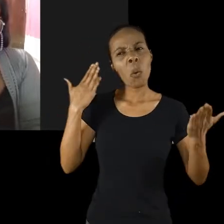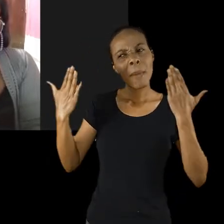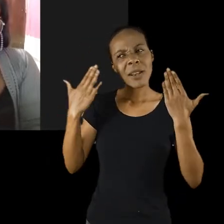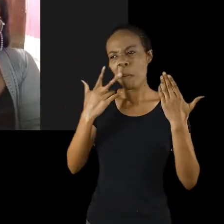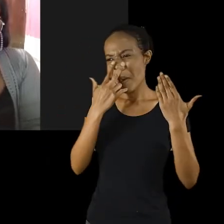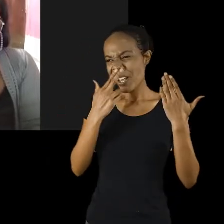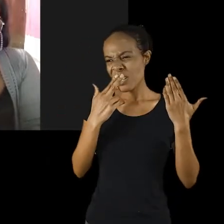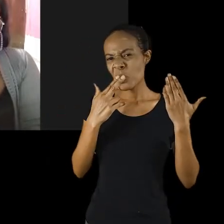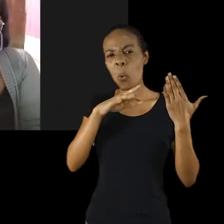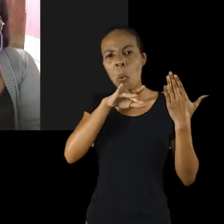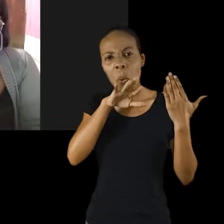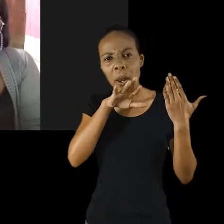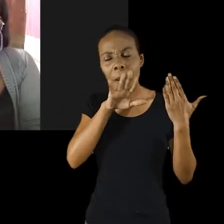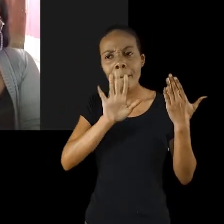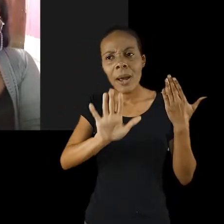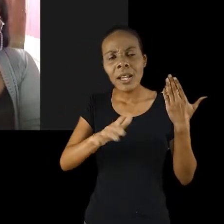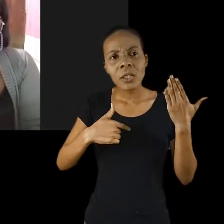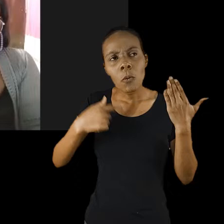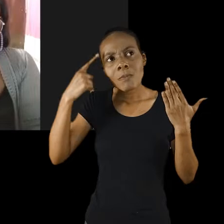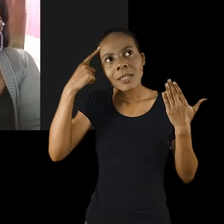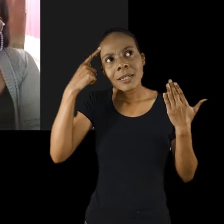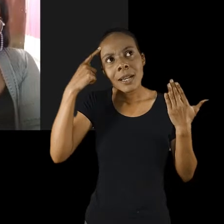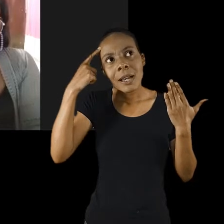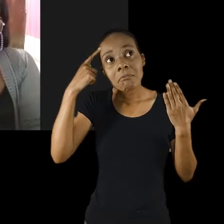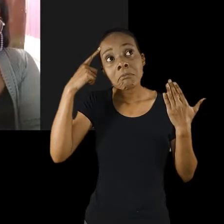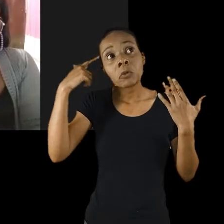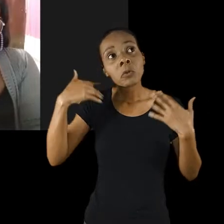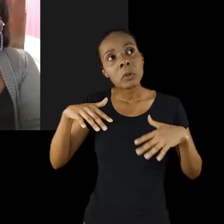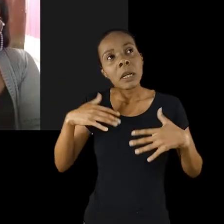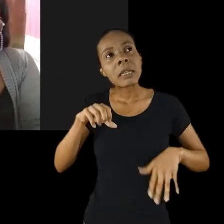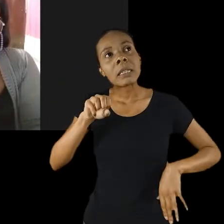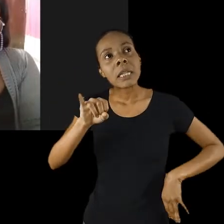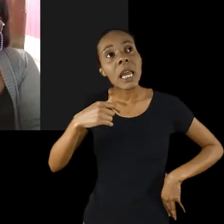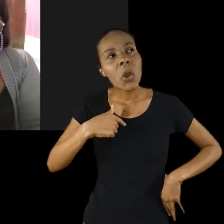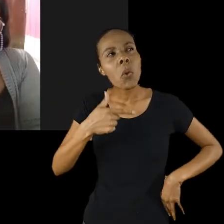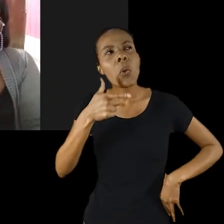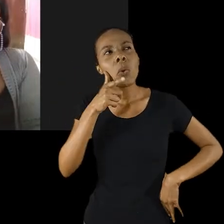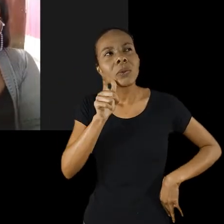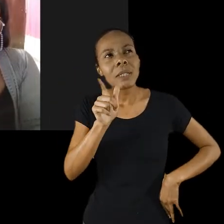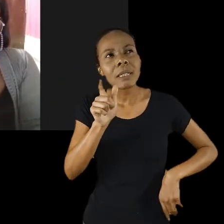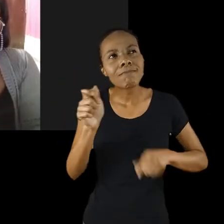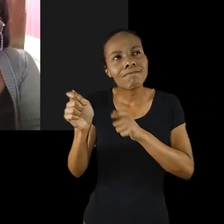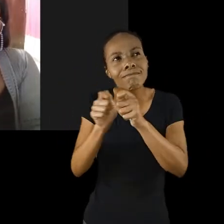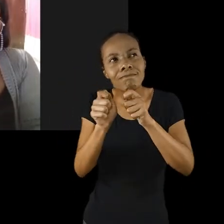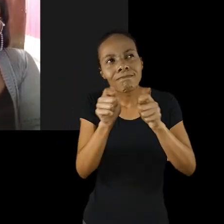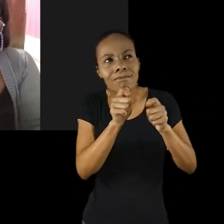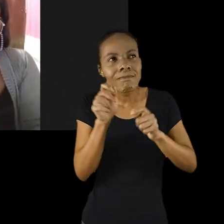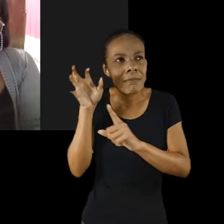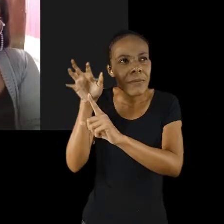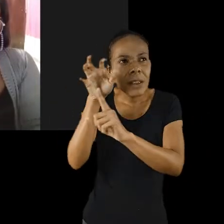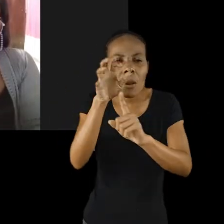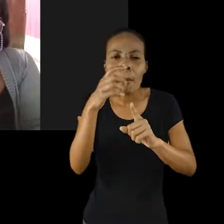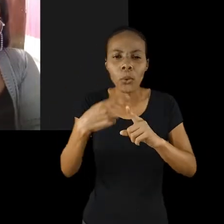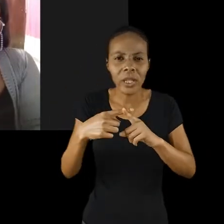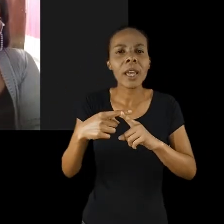pensar se quem dera, se eu conseguisse manipular, porque eles fazem uma manipulação através da palavra, né? Se